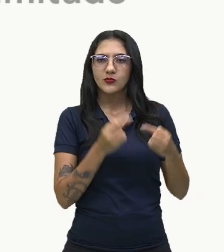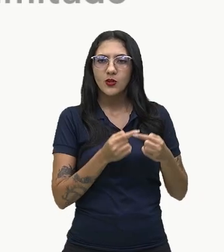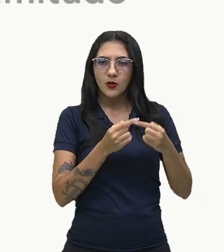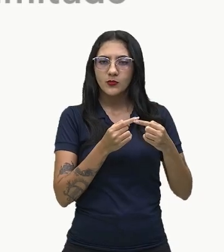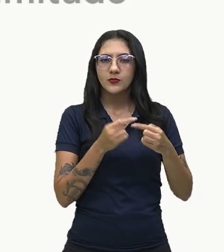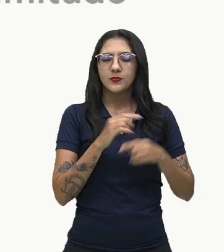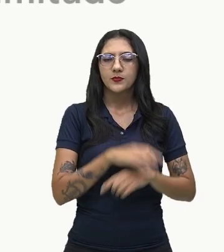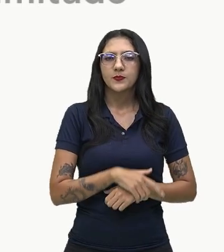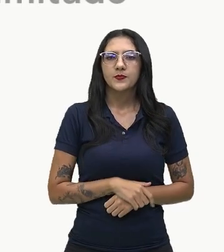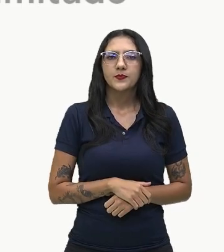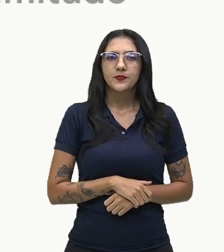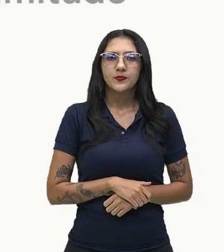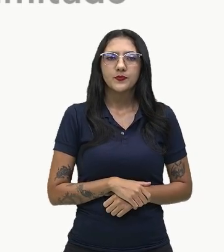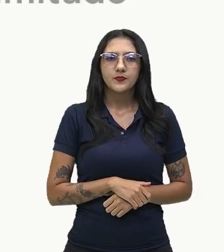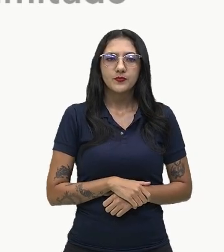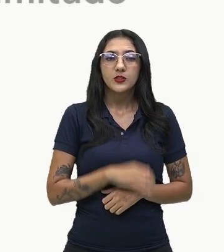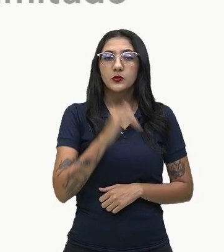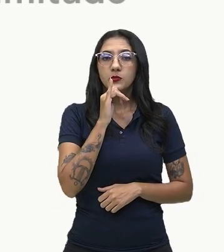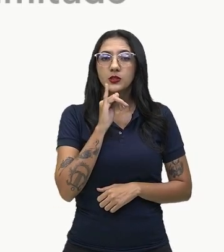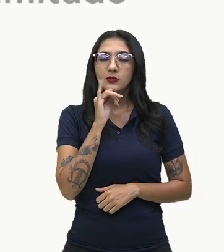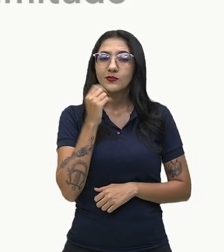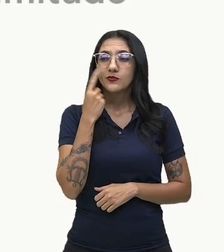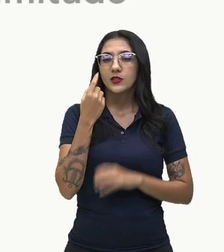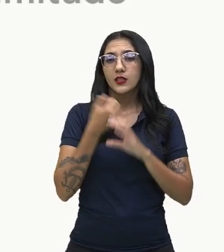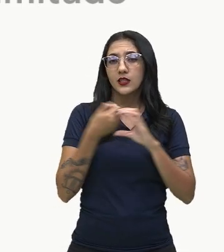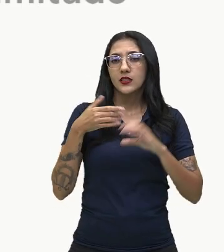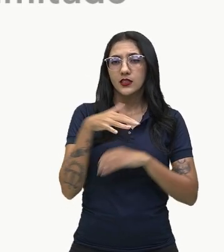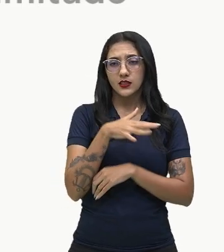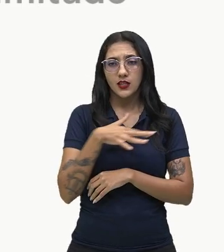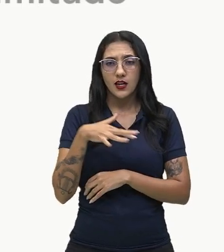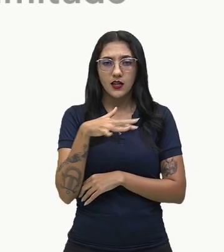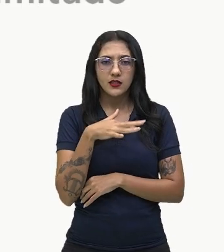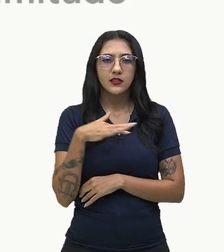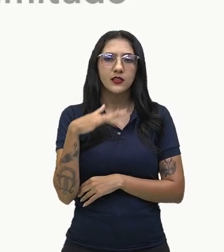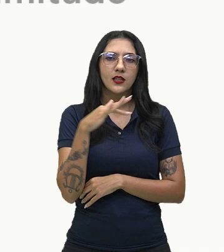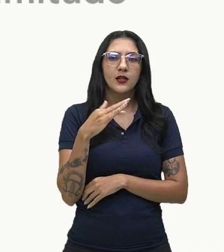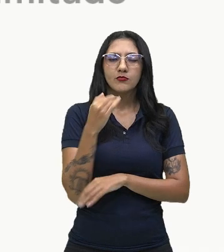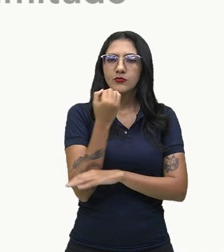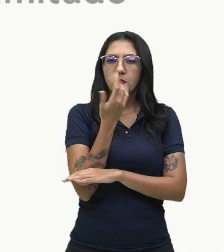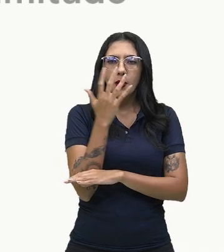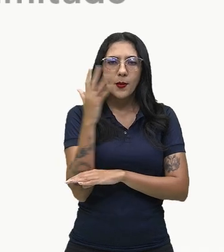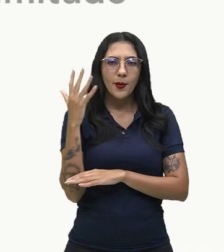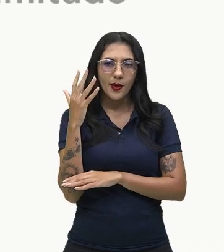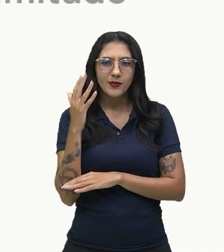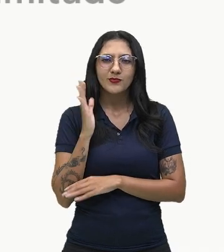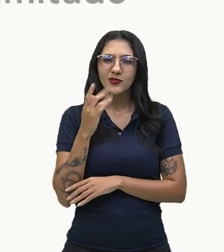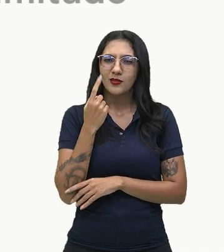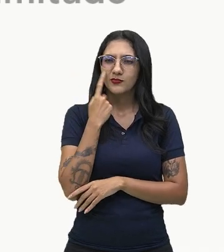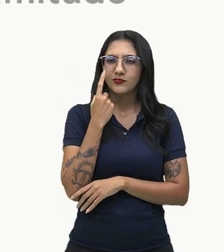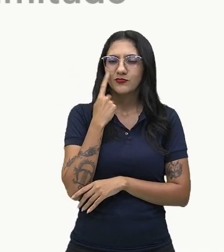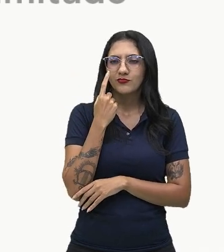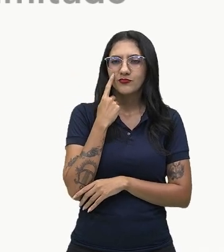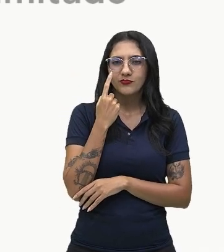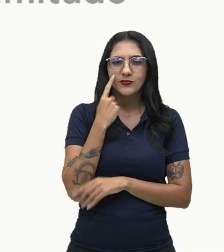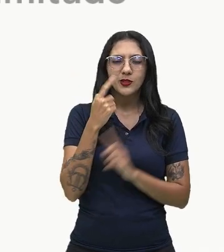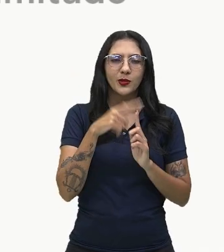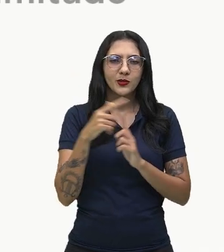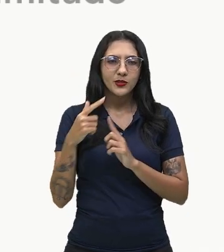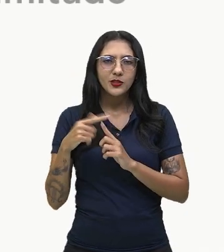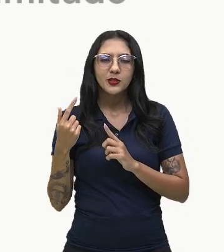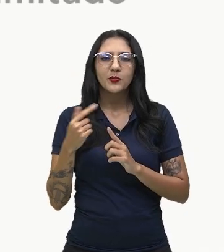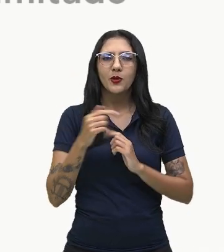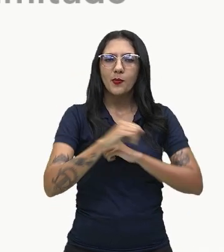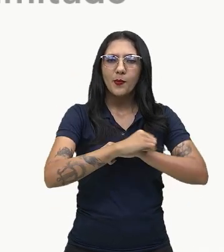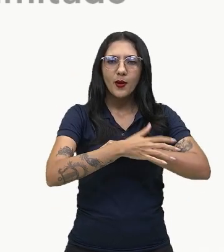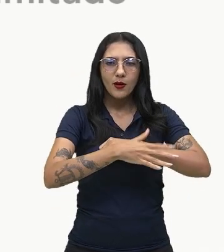comuns, tá bom? Como, por exemplo, aqui características relacionadas à geografia, né? Que a gente falou ali dos aspectos físicos,